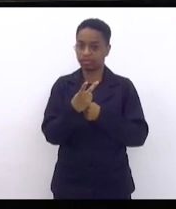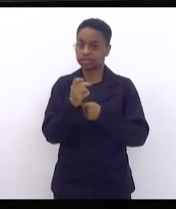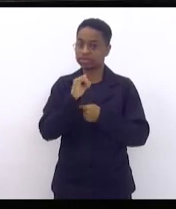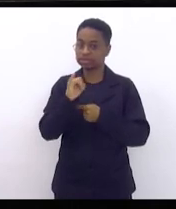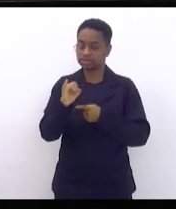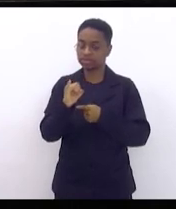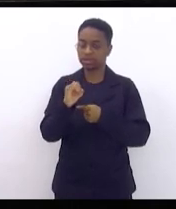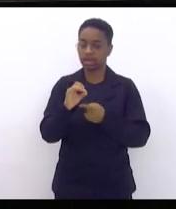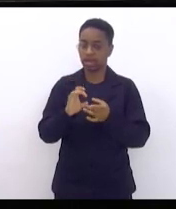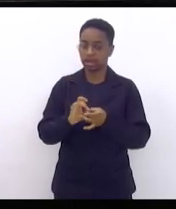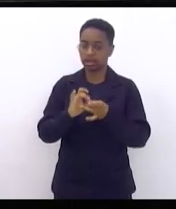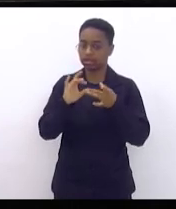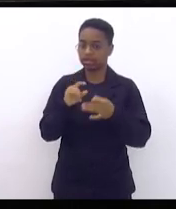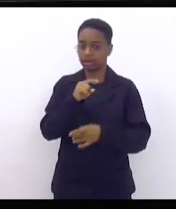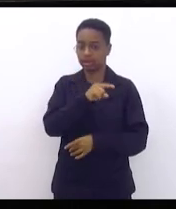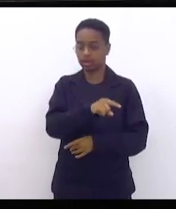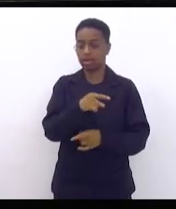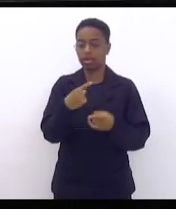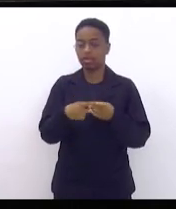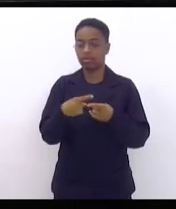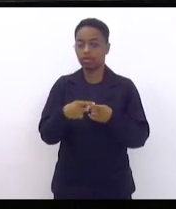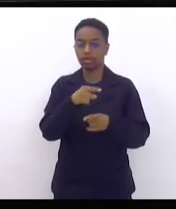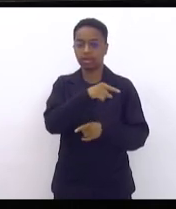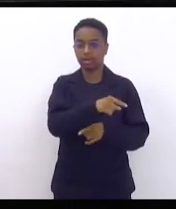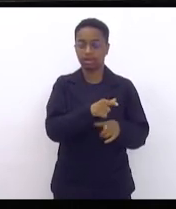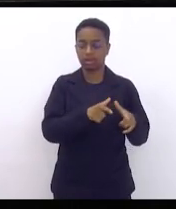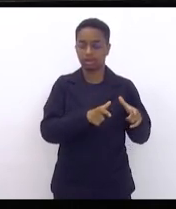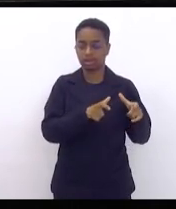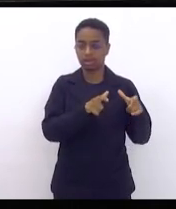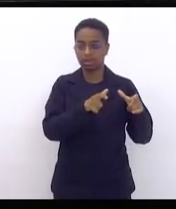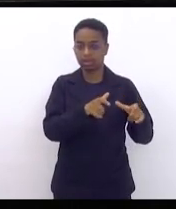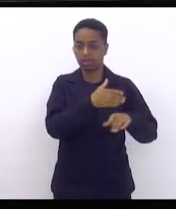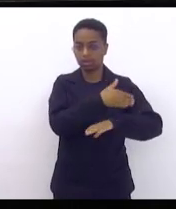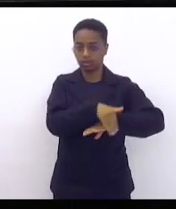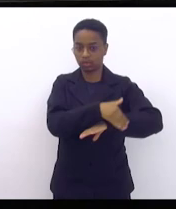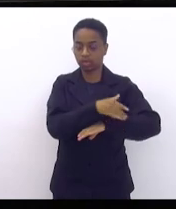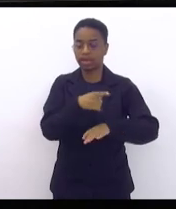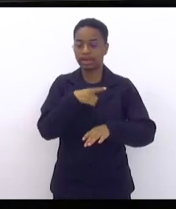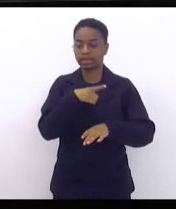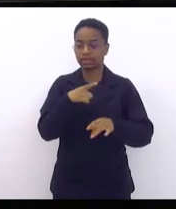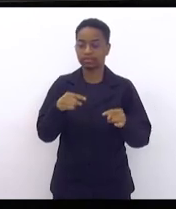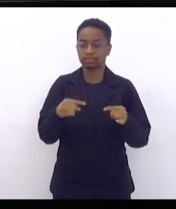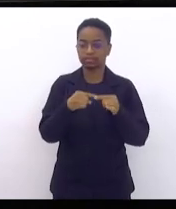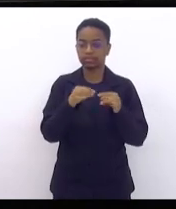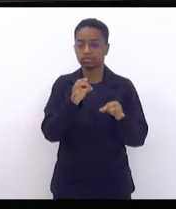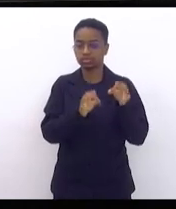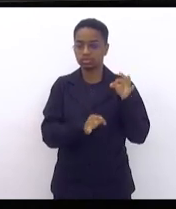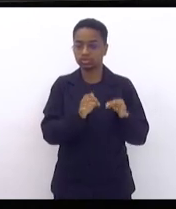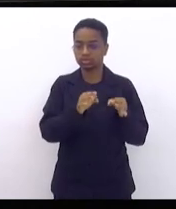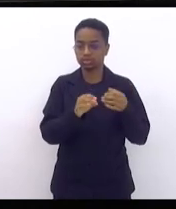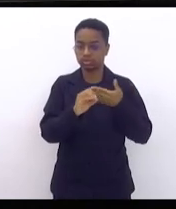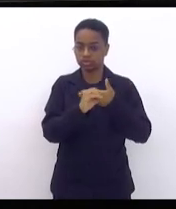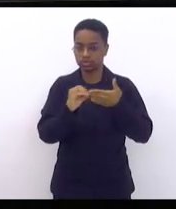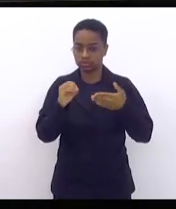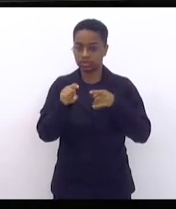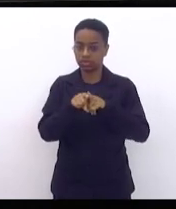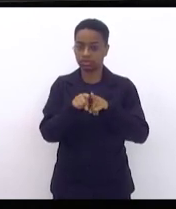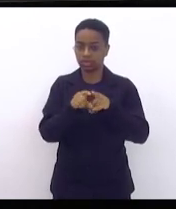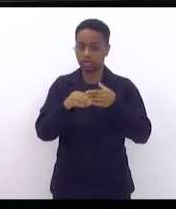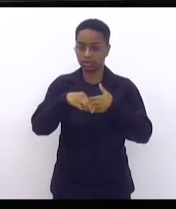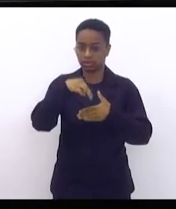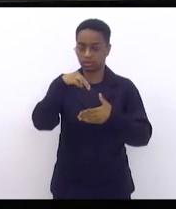porque a Intendente Magalhães é uma questão de justiça para a zona norte e Zona Oeste